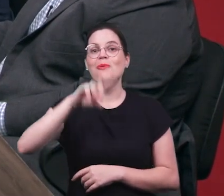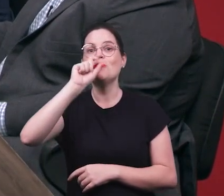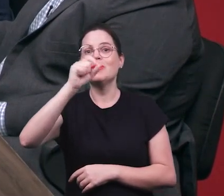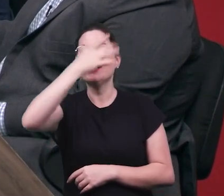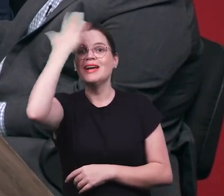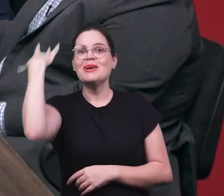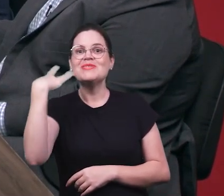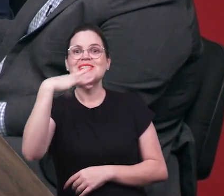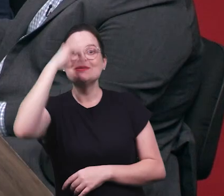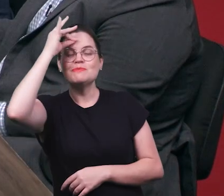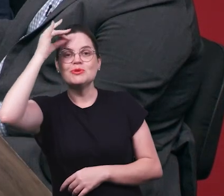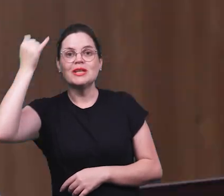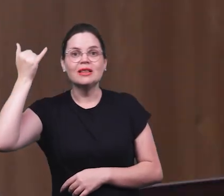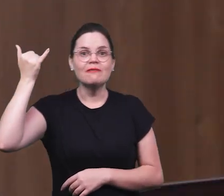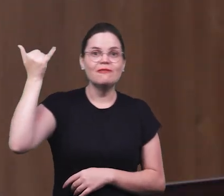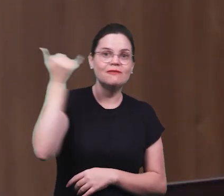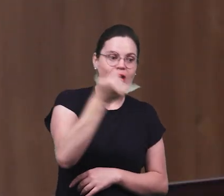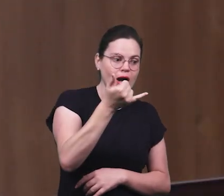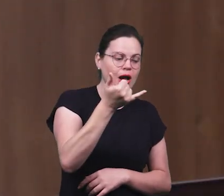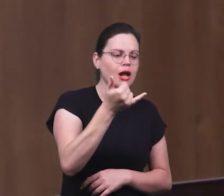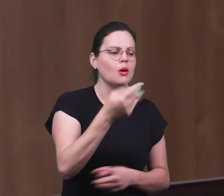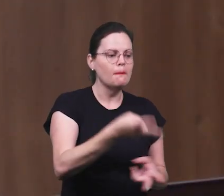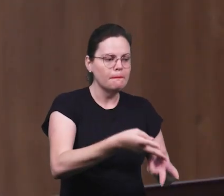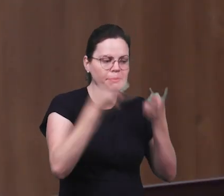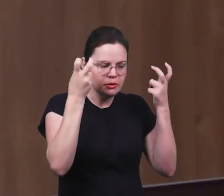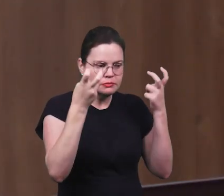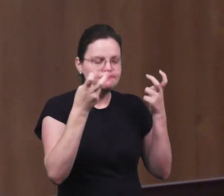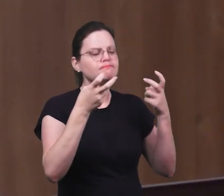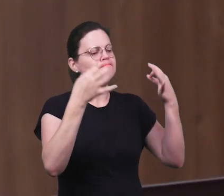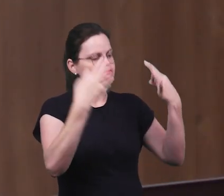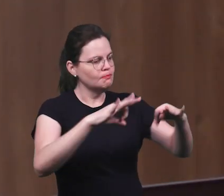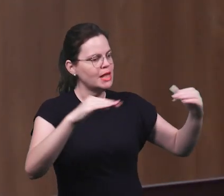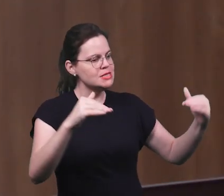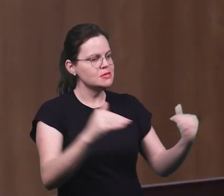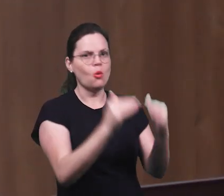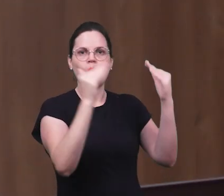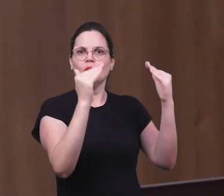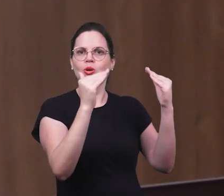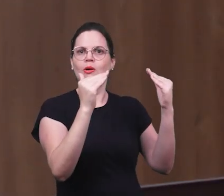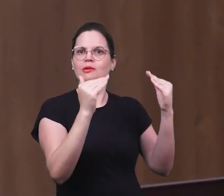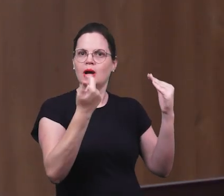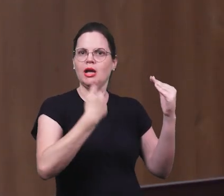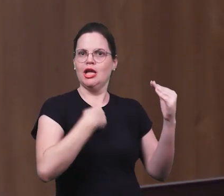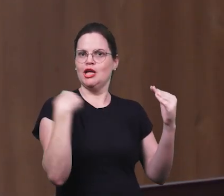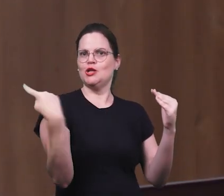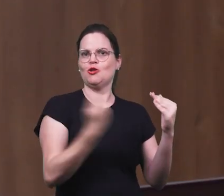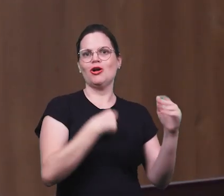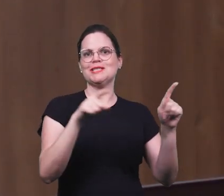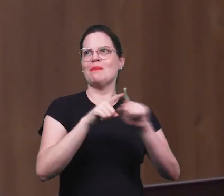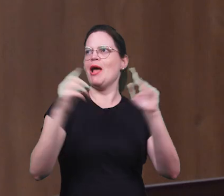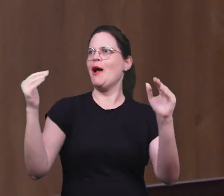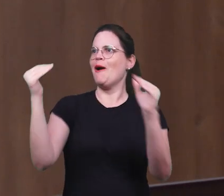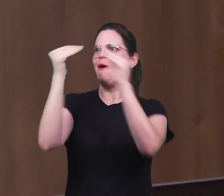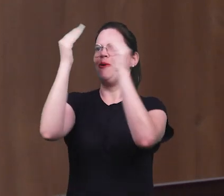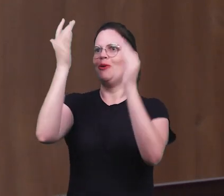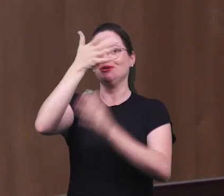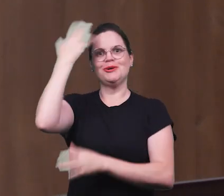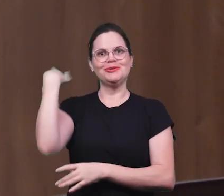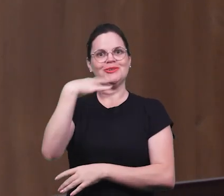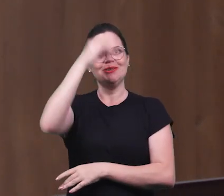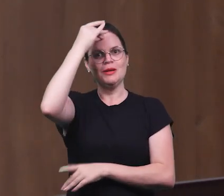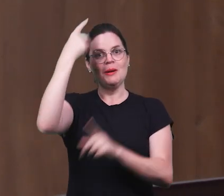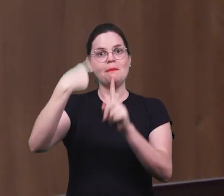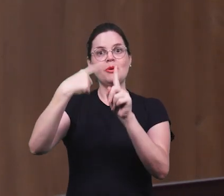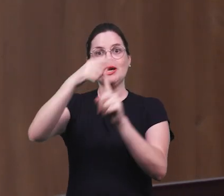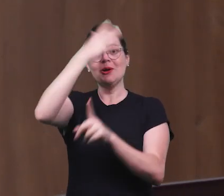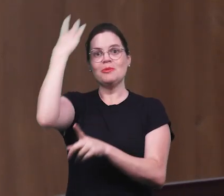ao Espírito Santo e a nós também, porque aí era o testemunho, a testificação no corpo daquilo que o Espírito